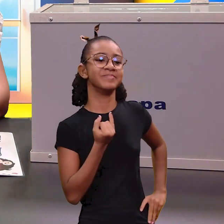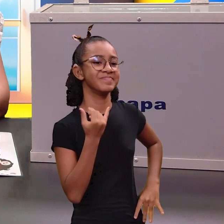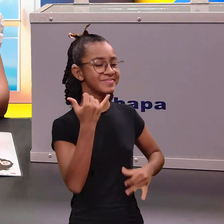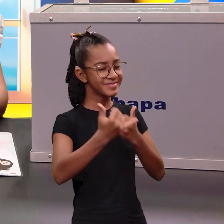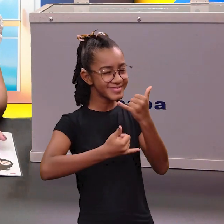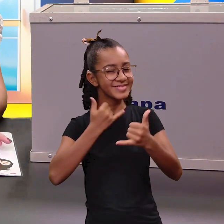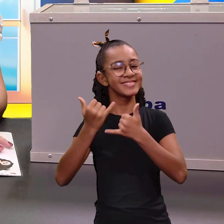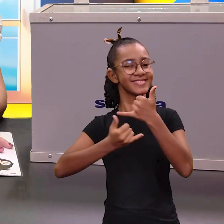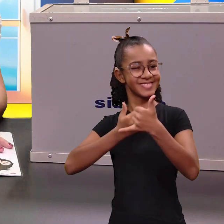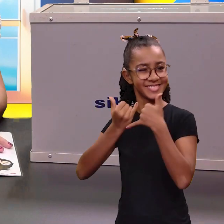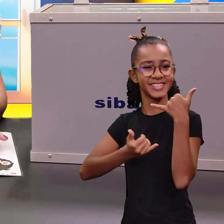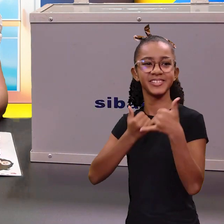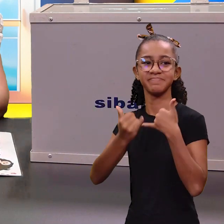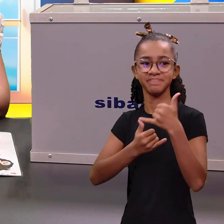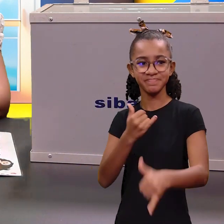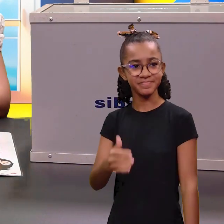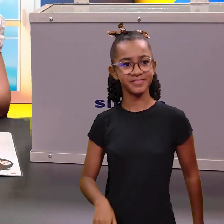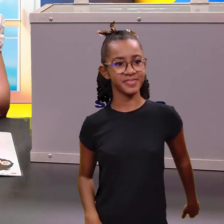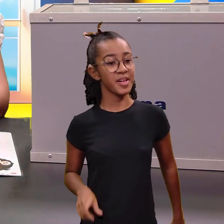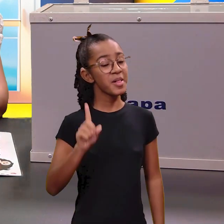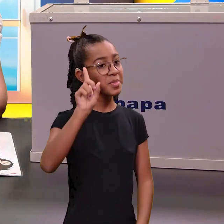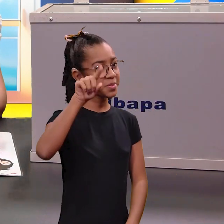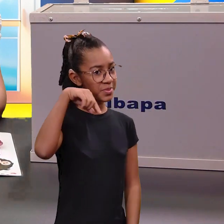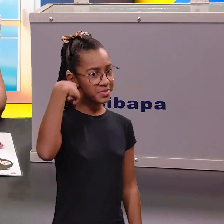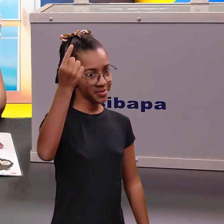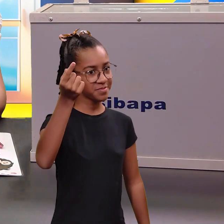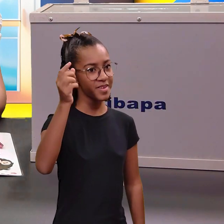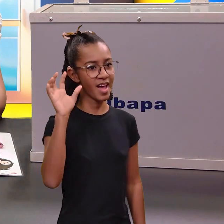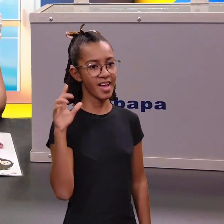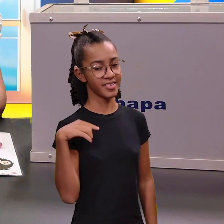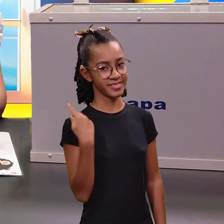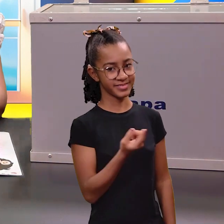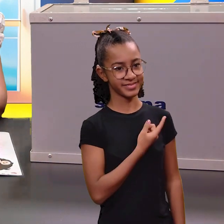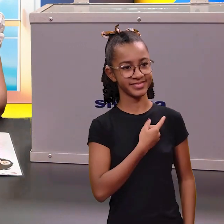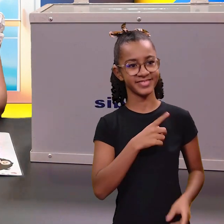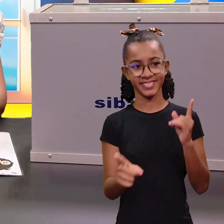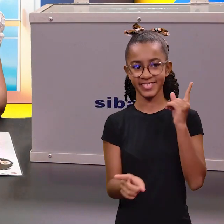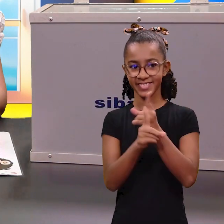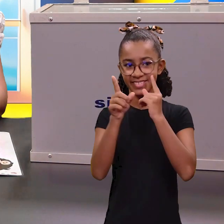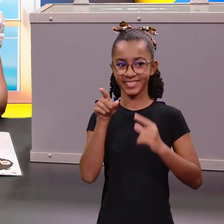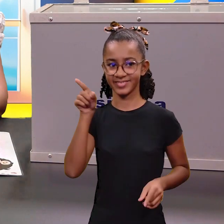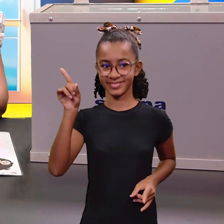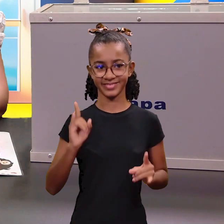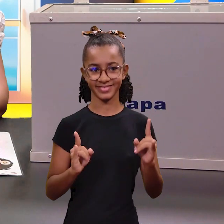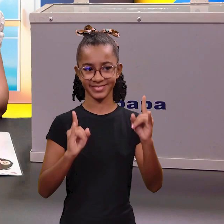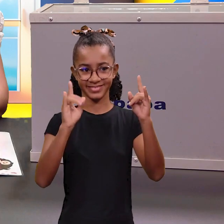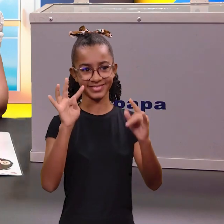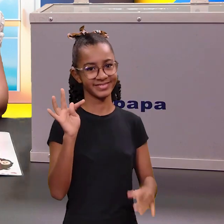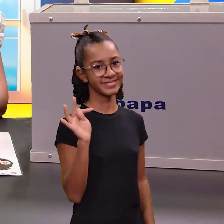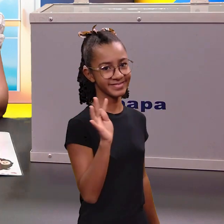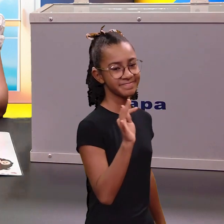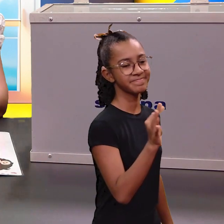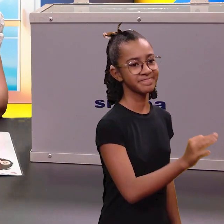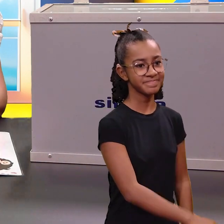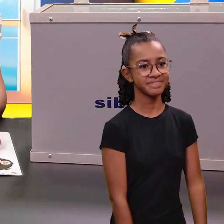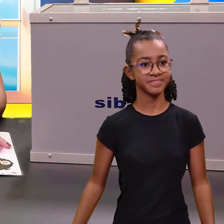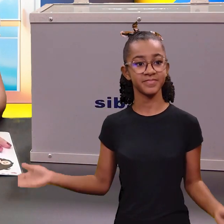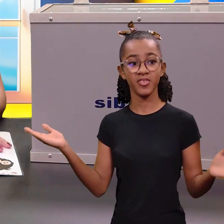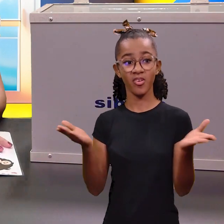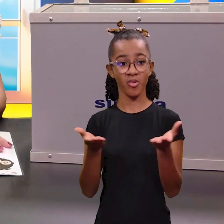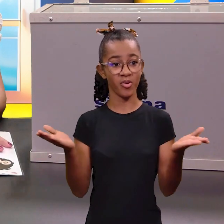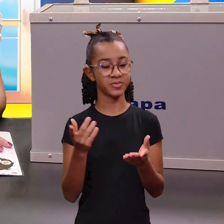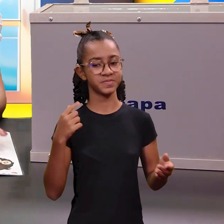bastante? Daqui a pouco nós encontraremos lá no prédio do Trilhar. Enquanto isso, nós estamos de volta para trazer mais